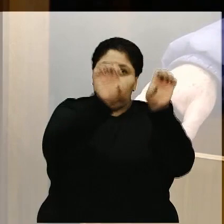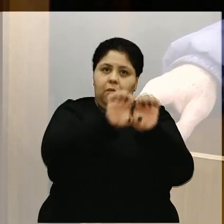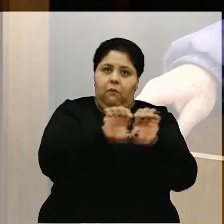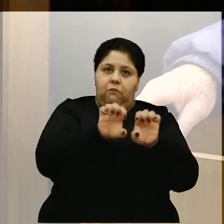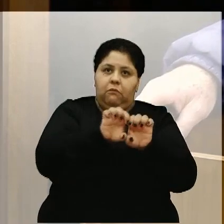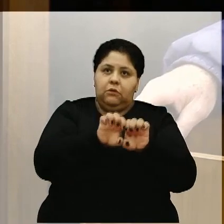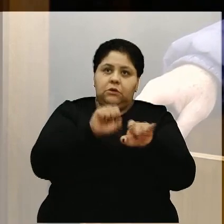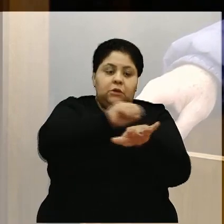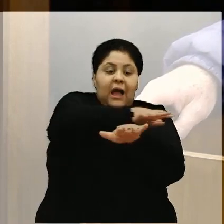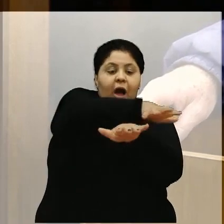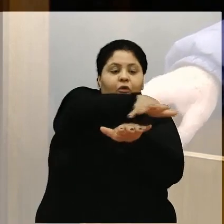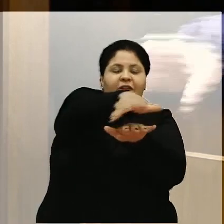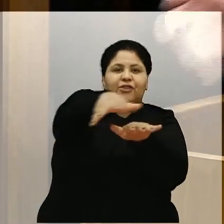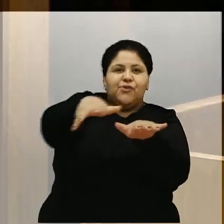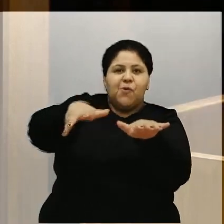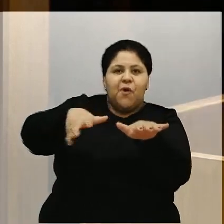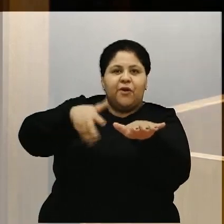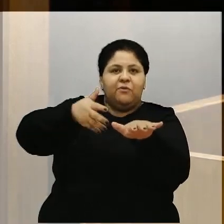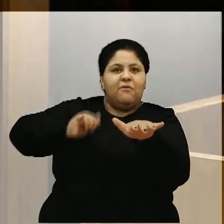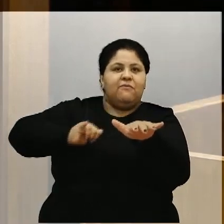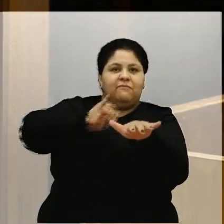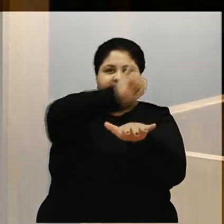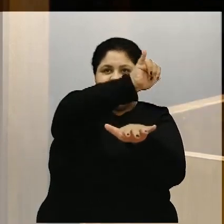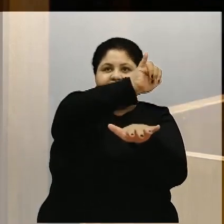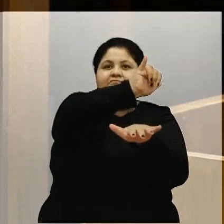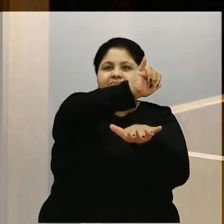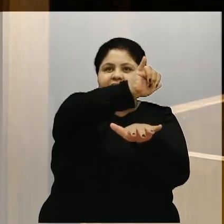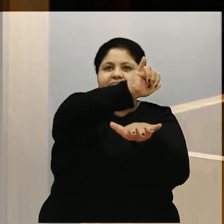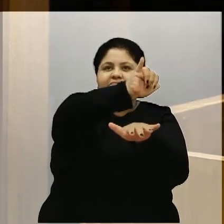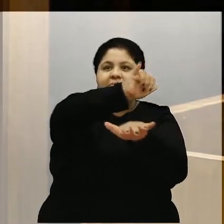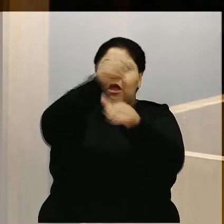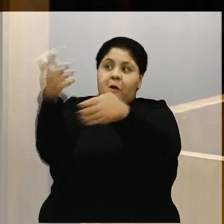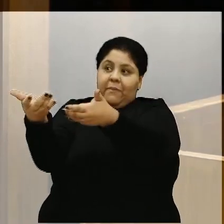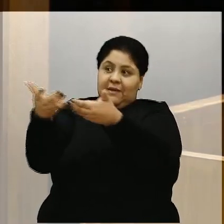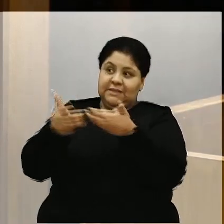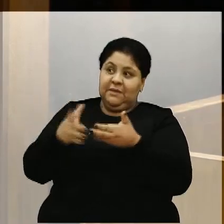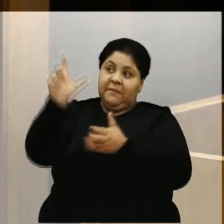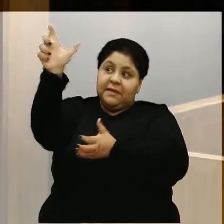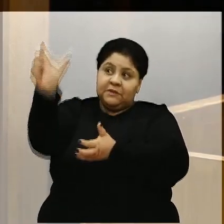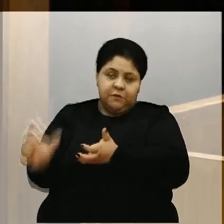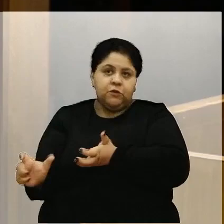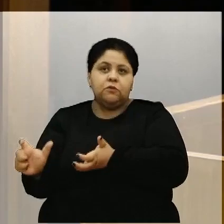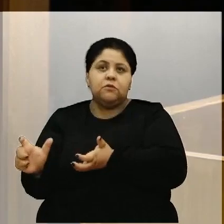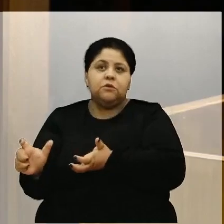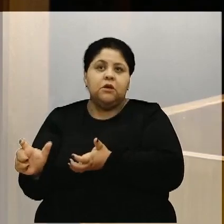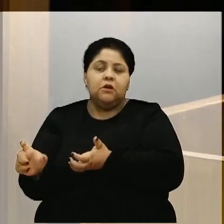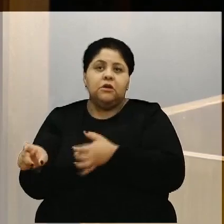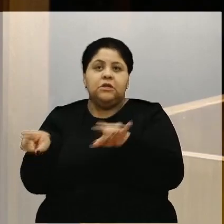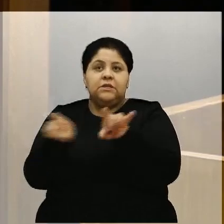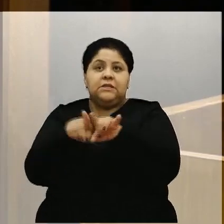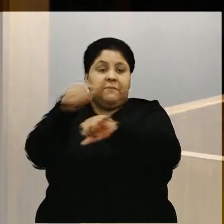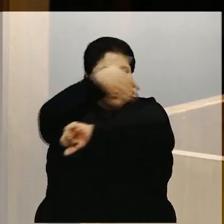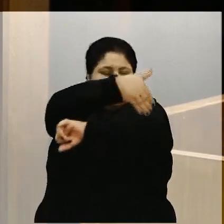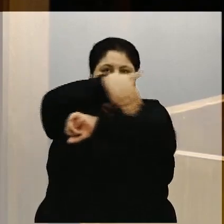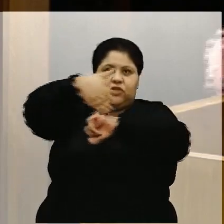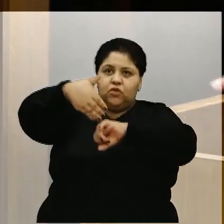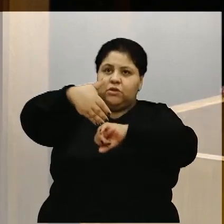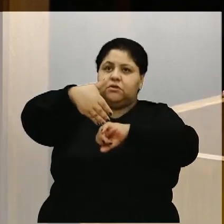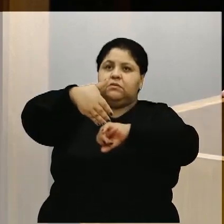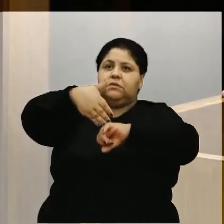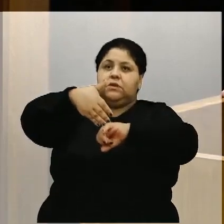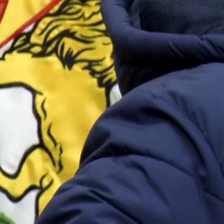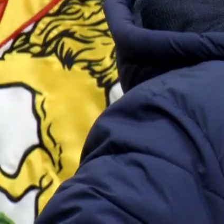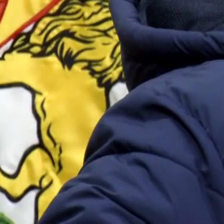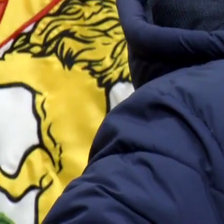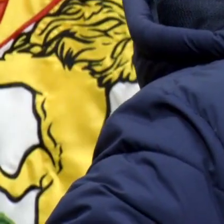entorno do aeroporto. Tanto a estrutura física para receber os passageiros, como as ruas adjacentes, as ruas